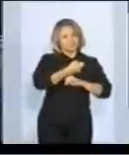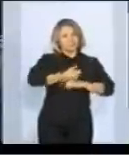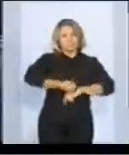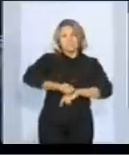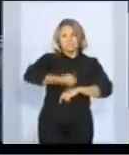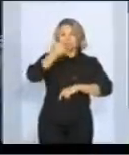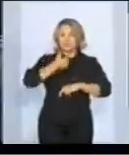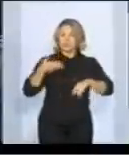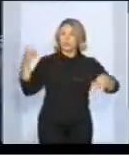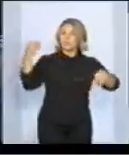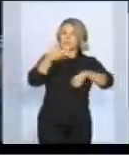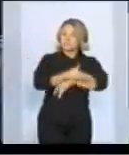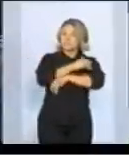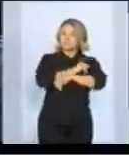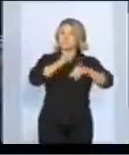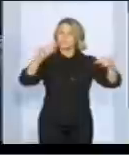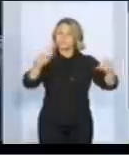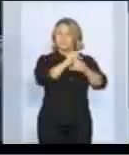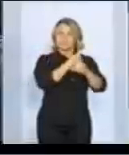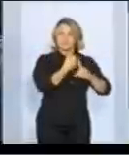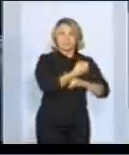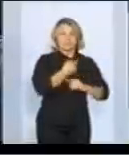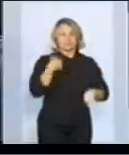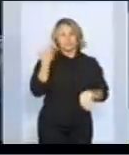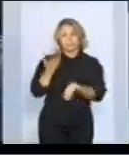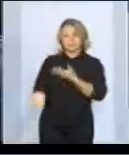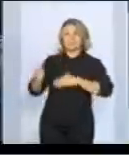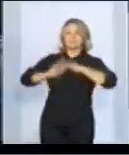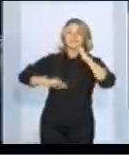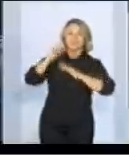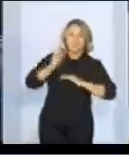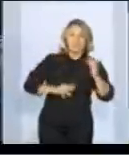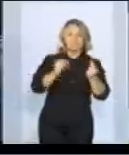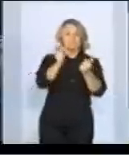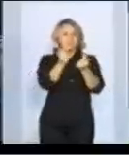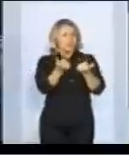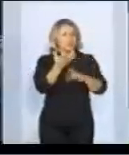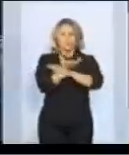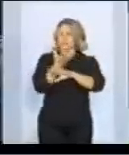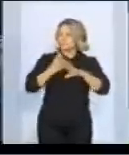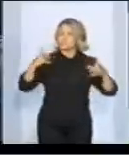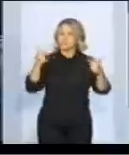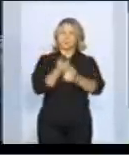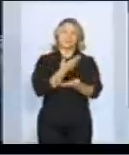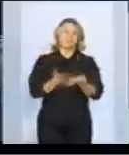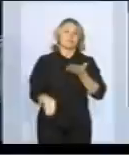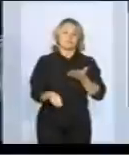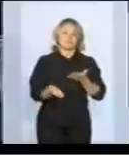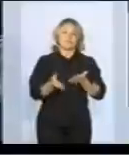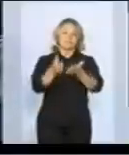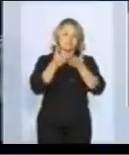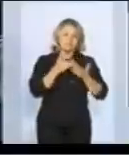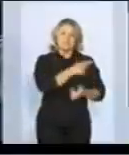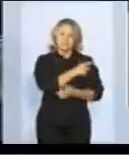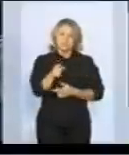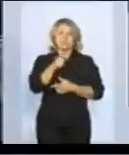à sociedade, eu vou perder. Vou perder em qualidade, vou perder em preço, vou perder em conteúdo, vou perder em tudo. Então, eu gostaria muito que fosse refletido